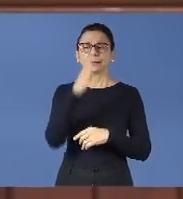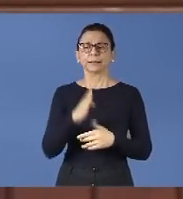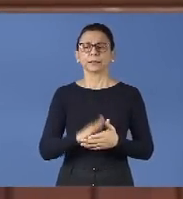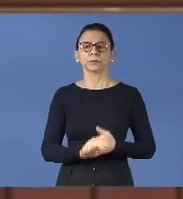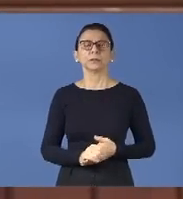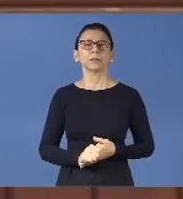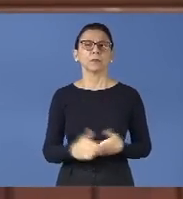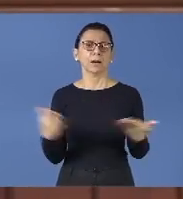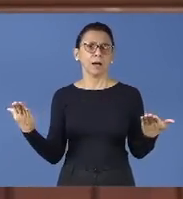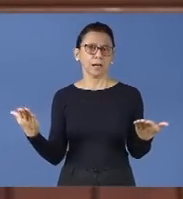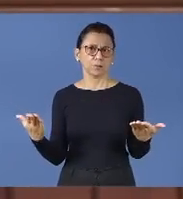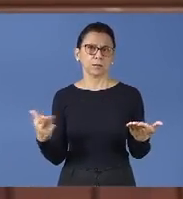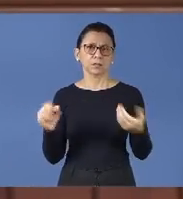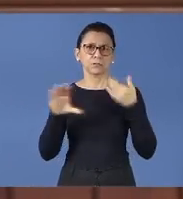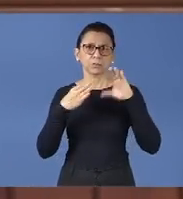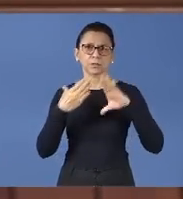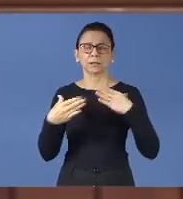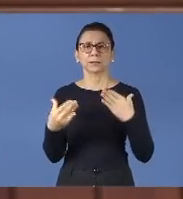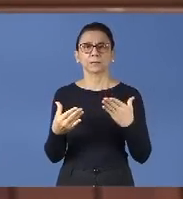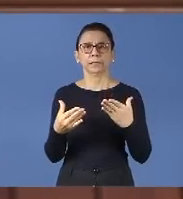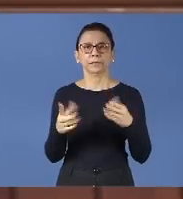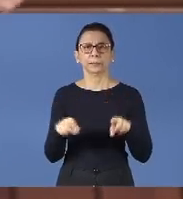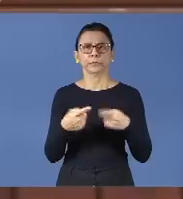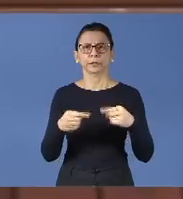Os irmãos acham que isso está certo?